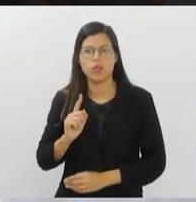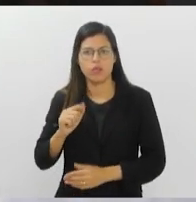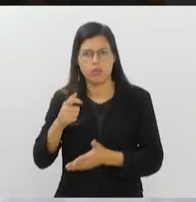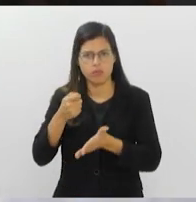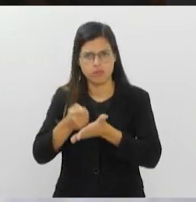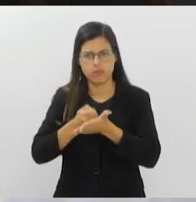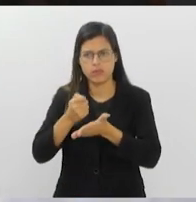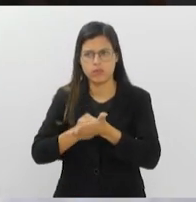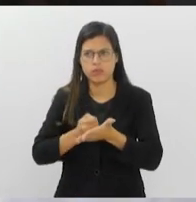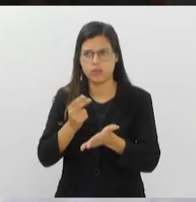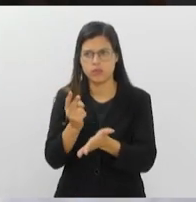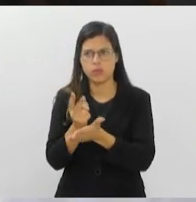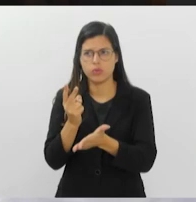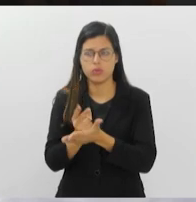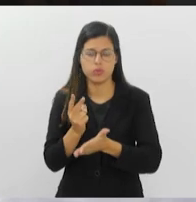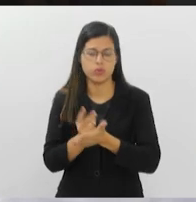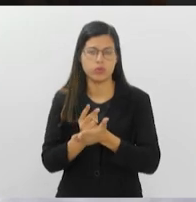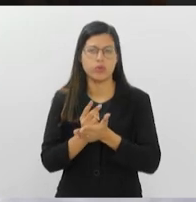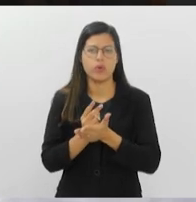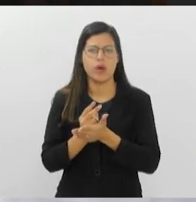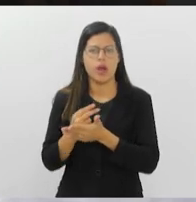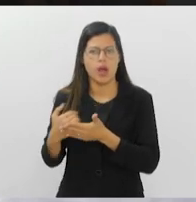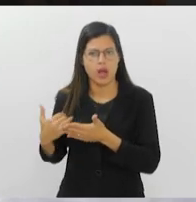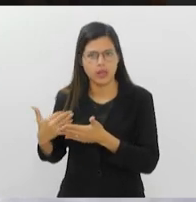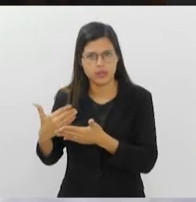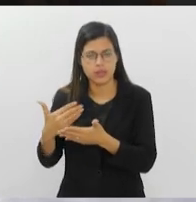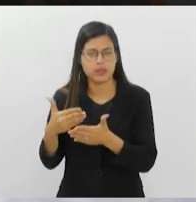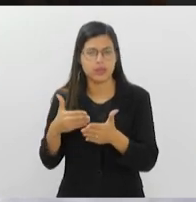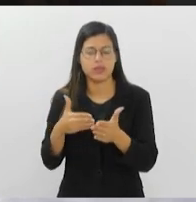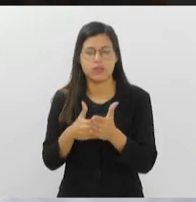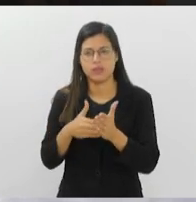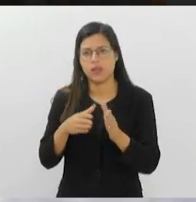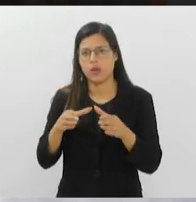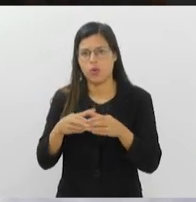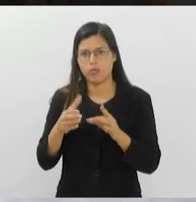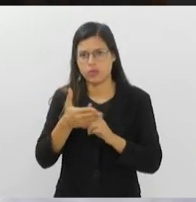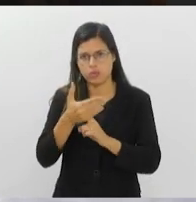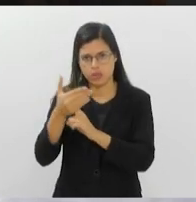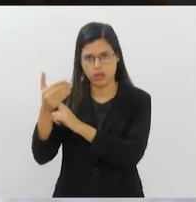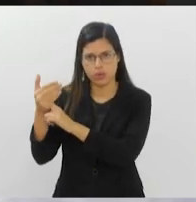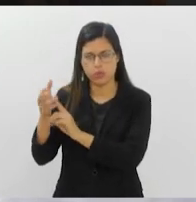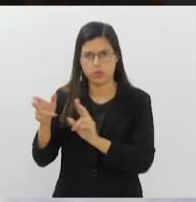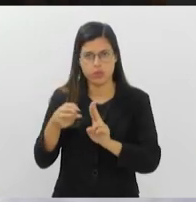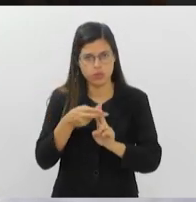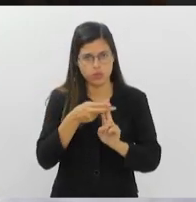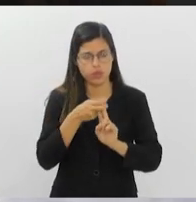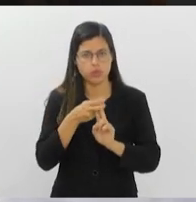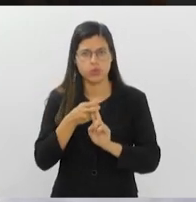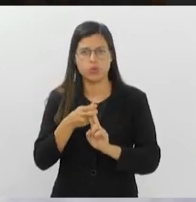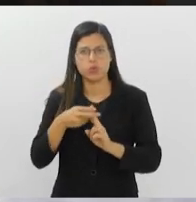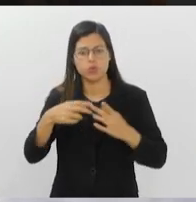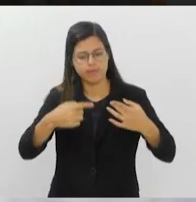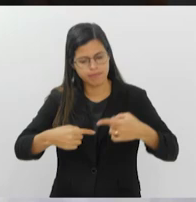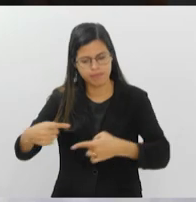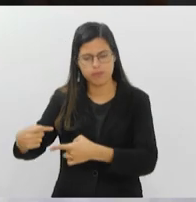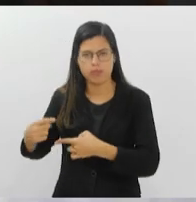quer travar, ir até a Conitec, ir ao SUS nacional e forçar esse debate para que a gente, de fato, tenha um acesso ao cannabis. Então, queria